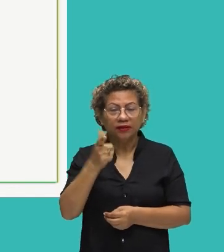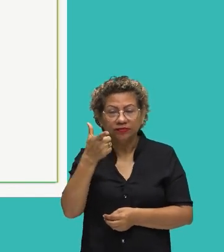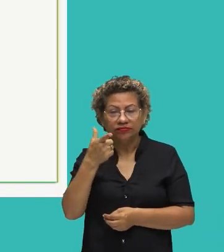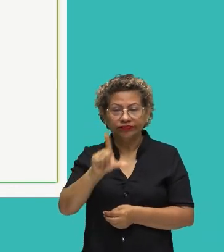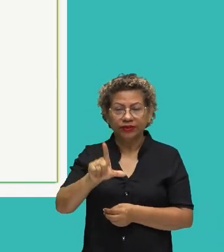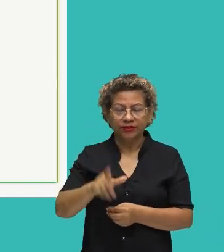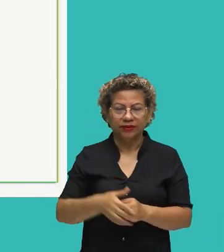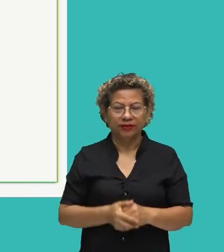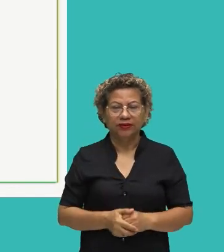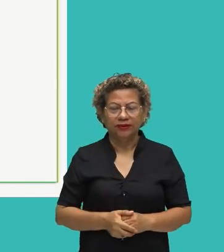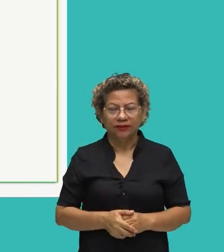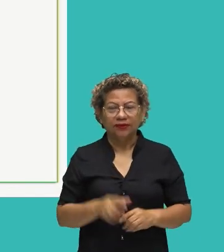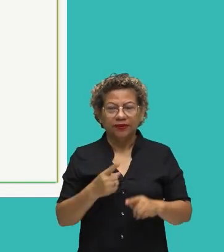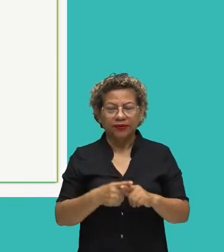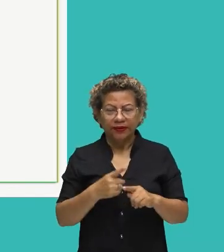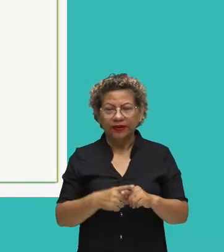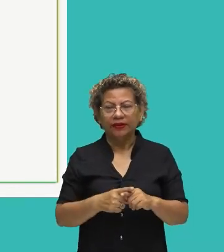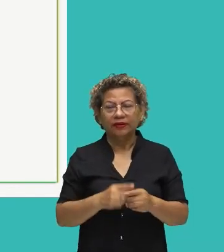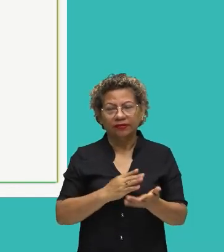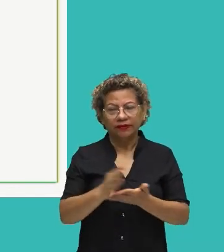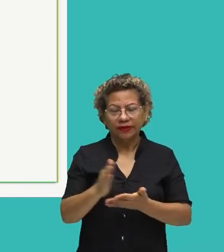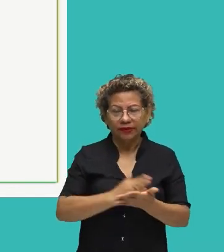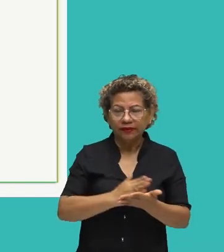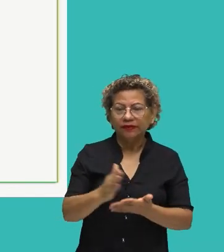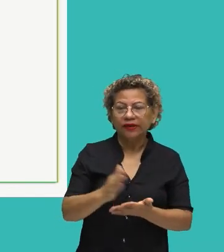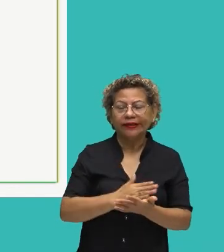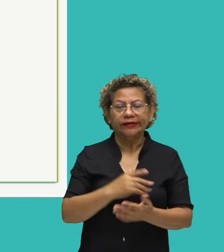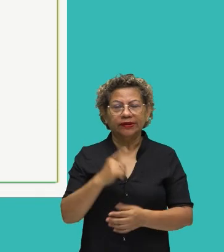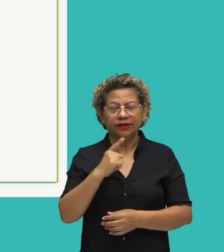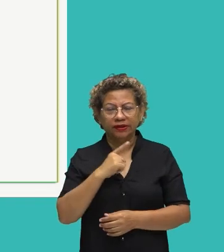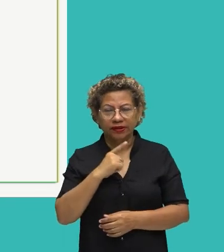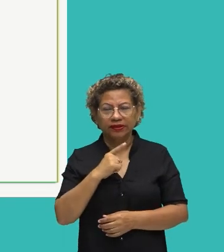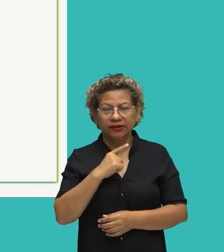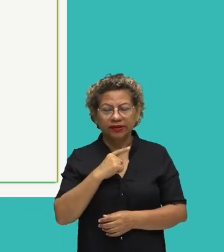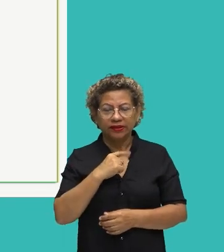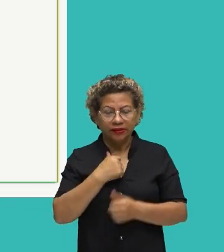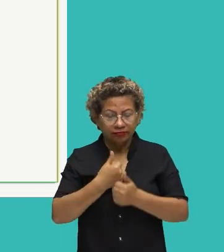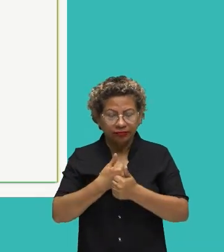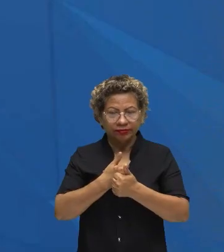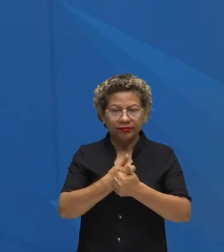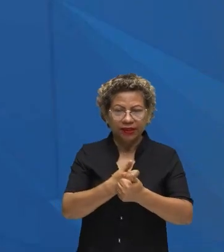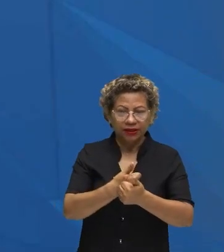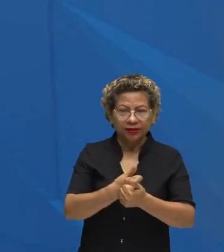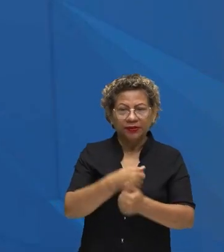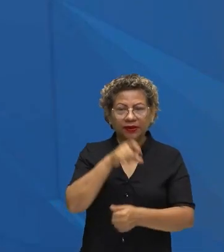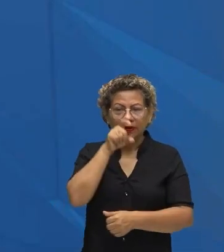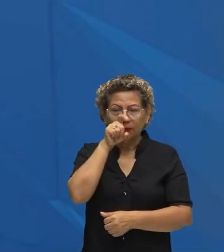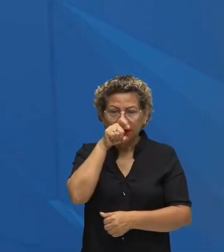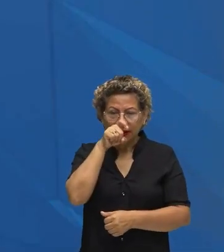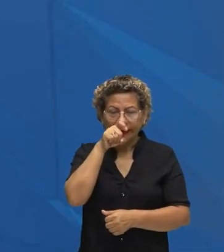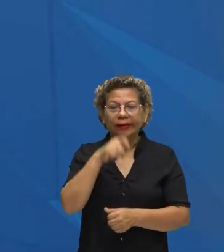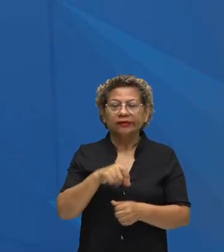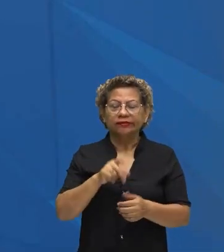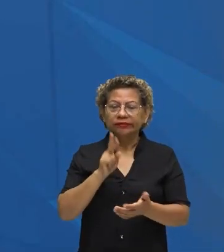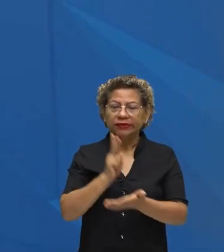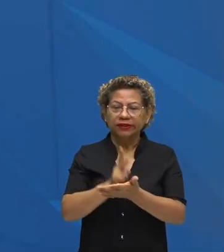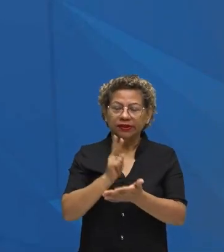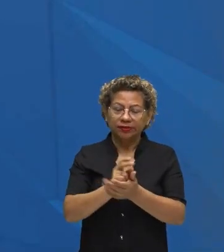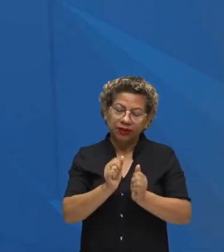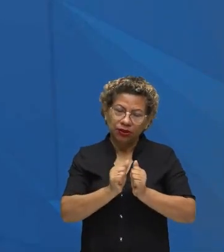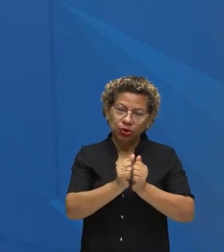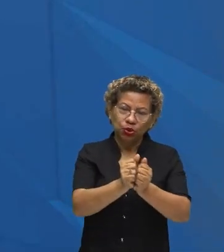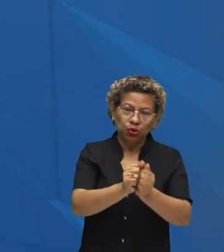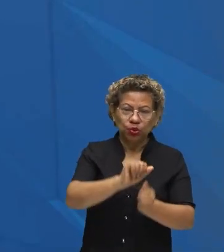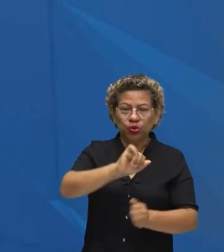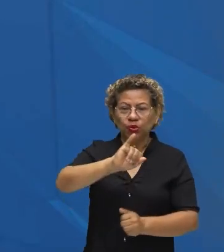uma relação que às vezes de tão próxima, né, que você acaba tendo ali uma função relacionada, né? Um papagaio que acompanha João de Barro. João de Barro